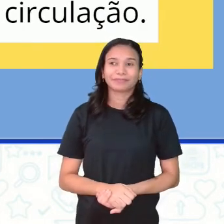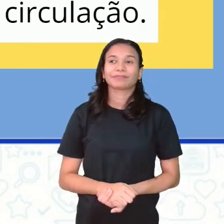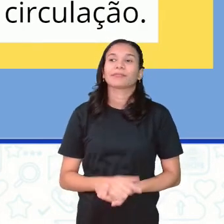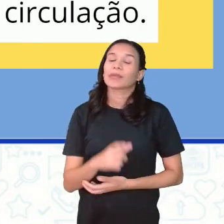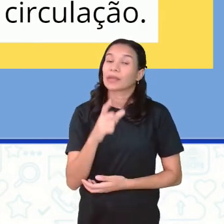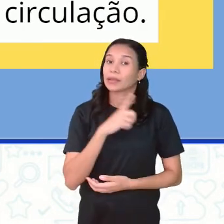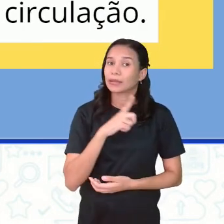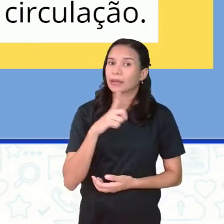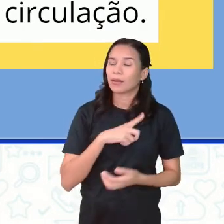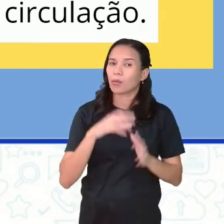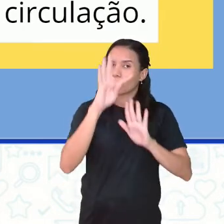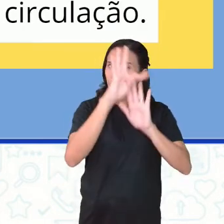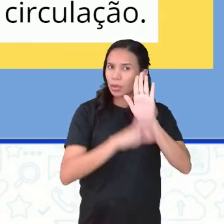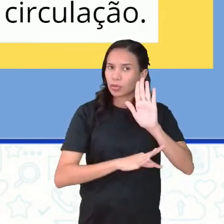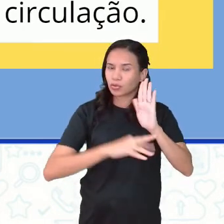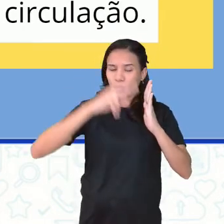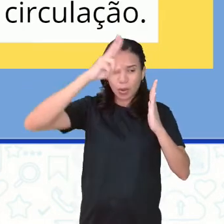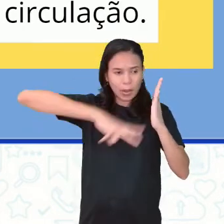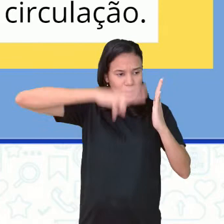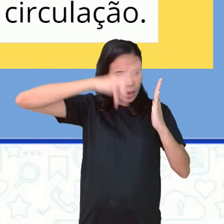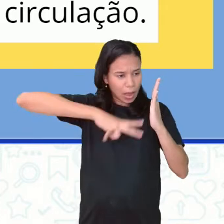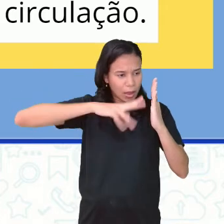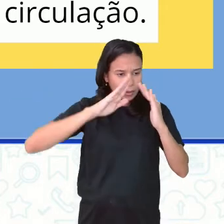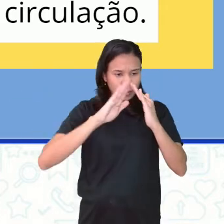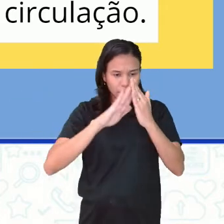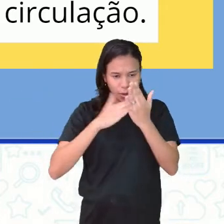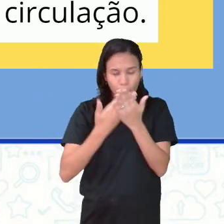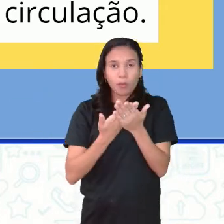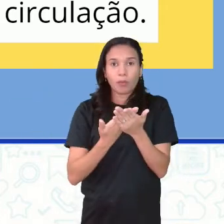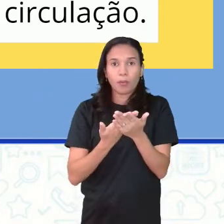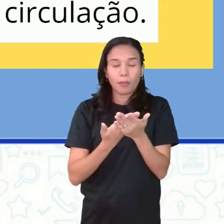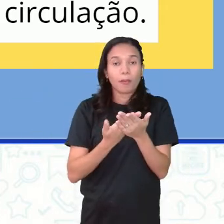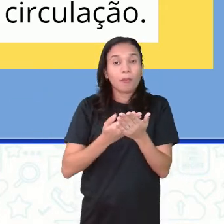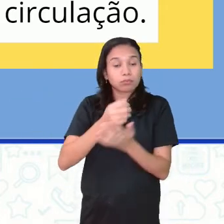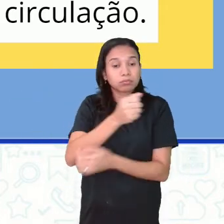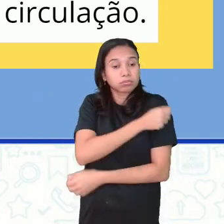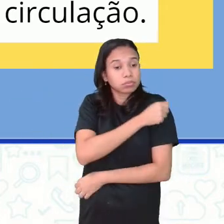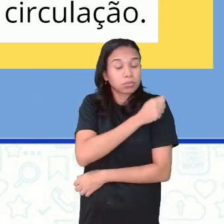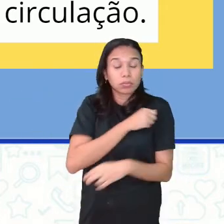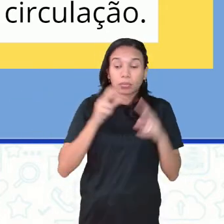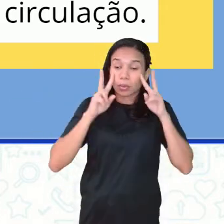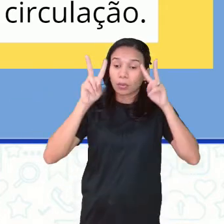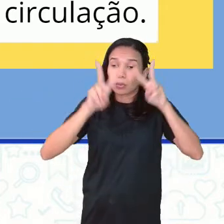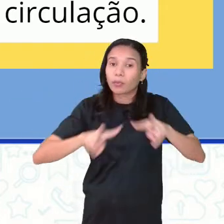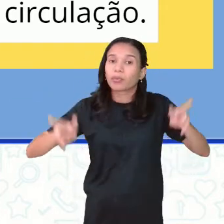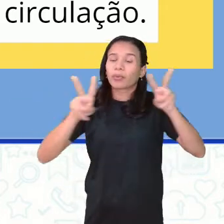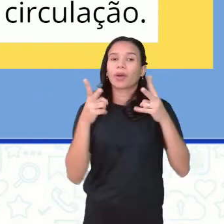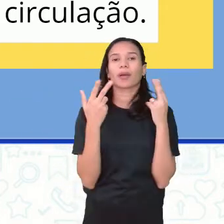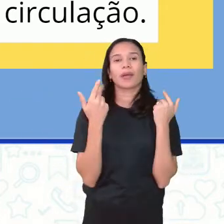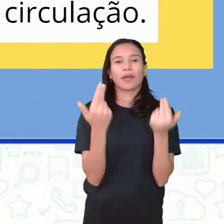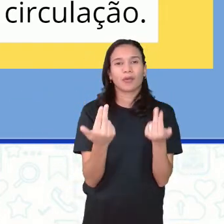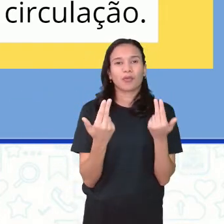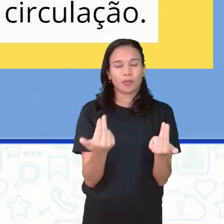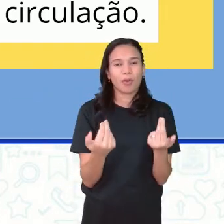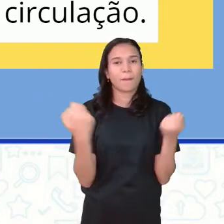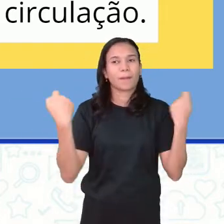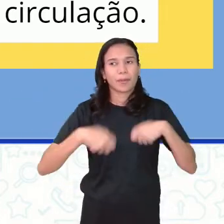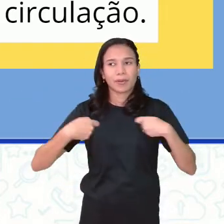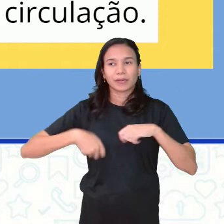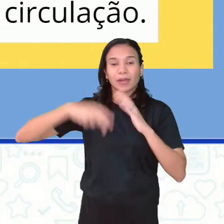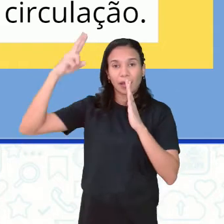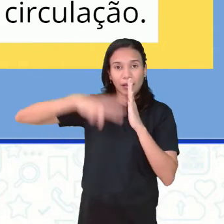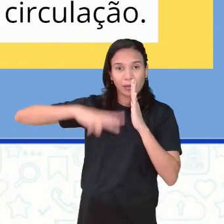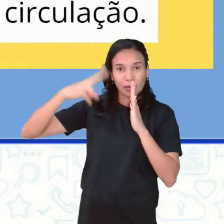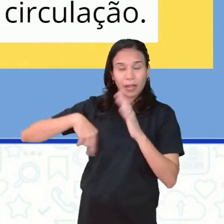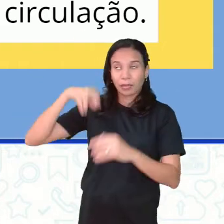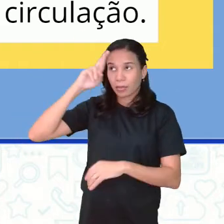Se esse mesmo texto for lido na escola, para os seus colegas, é a mesma coisa que deve ser lido para